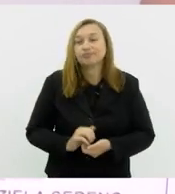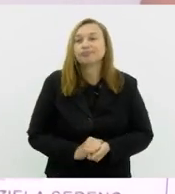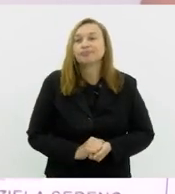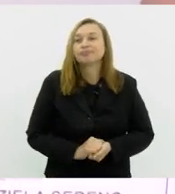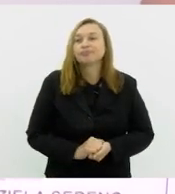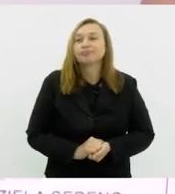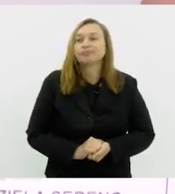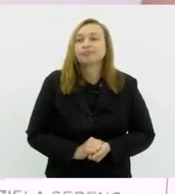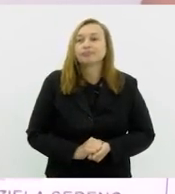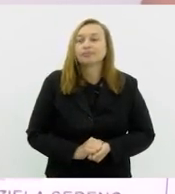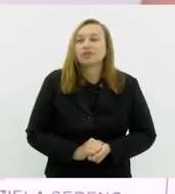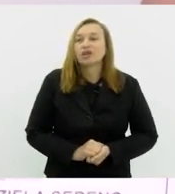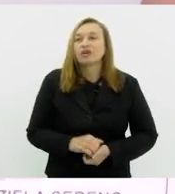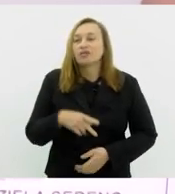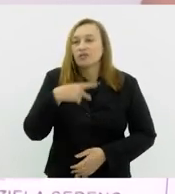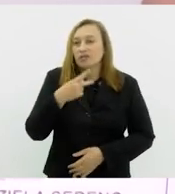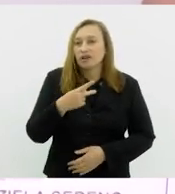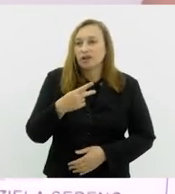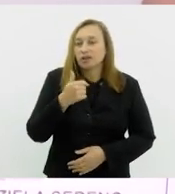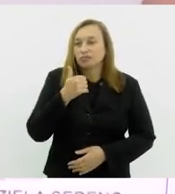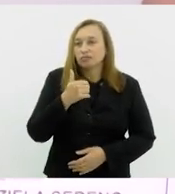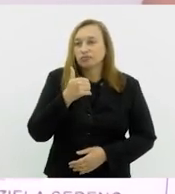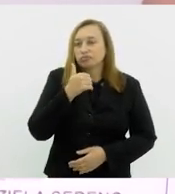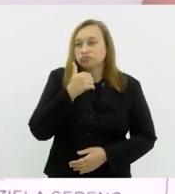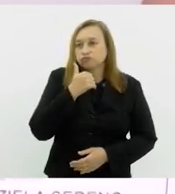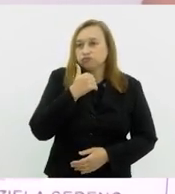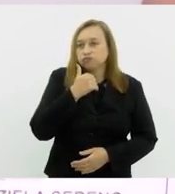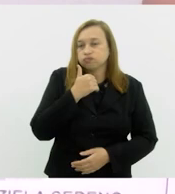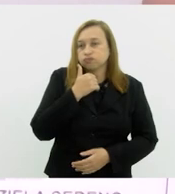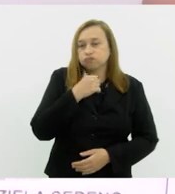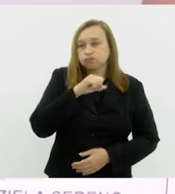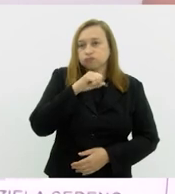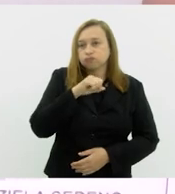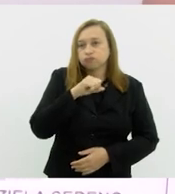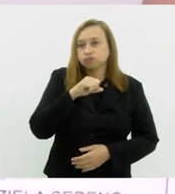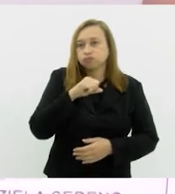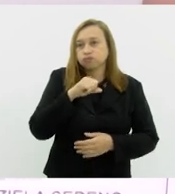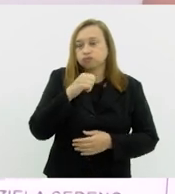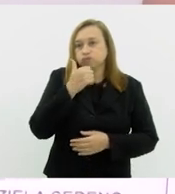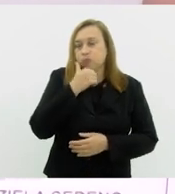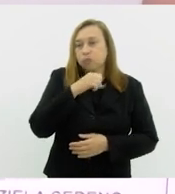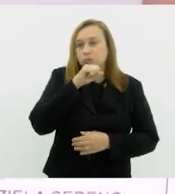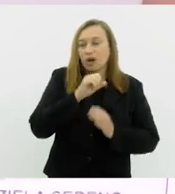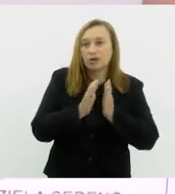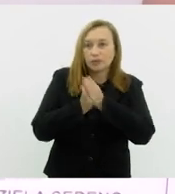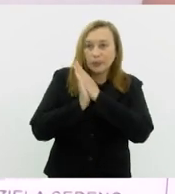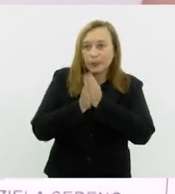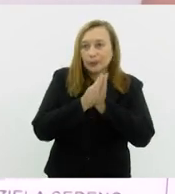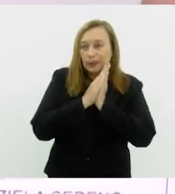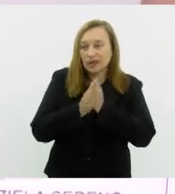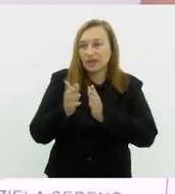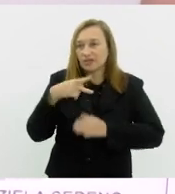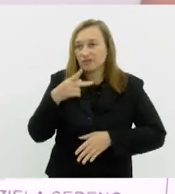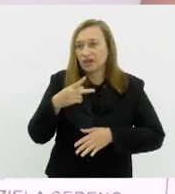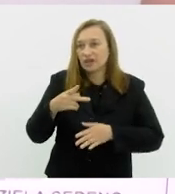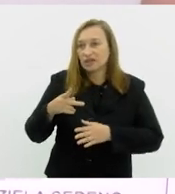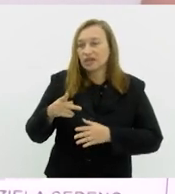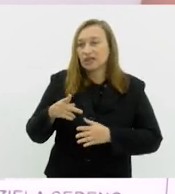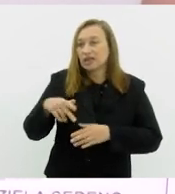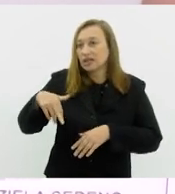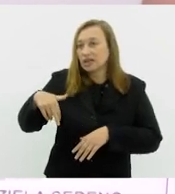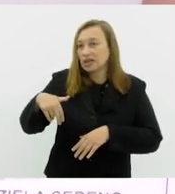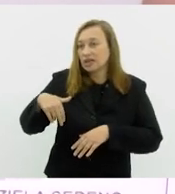um babalorixá, Ivani Santos, que ele diz que caminhar não é marchar. E eu afirmo